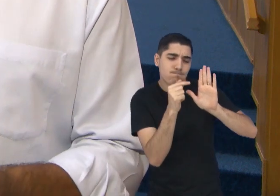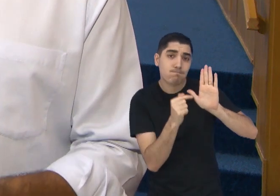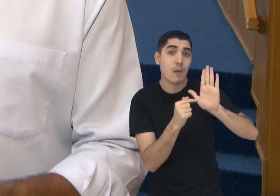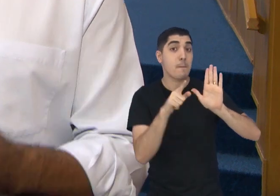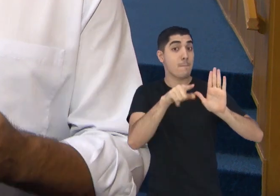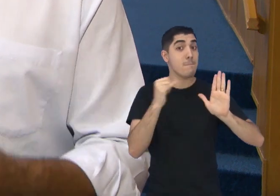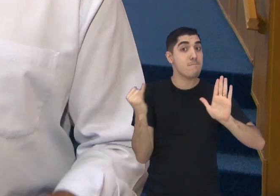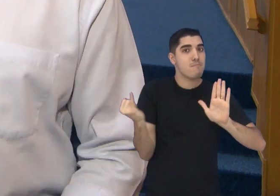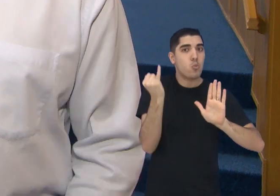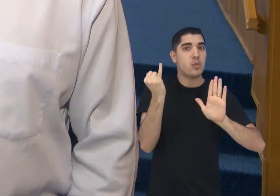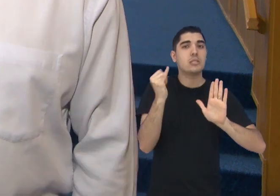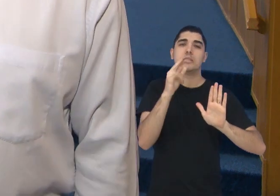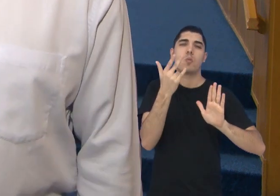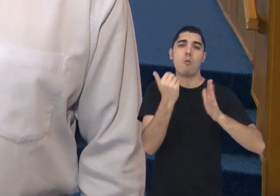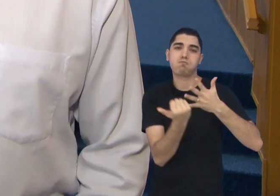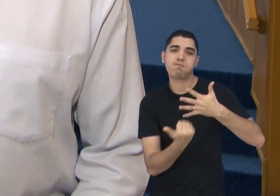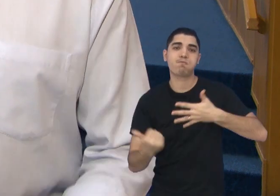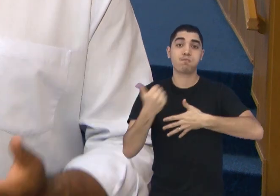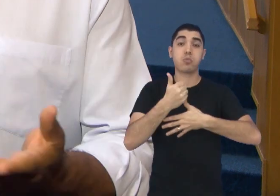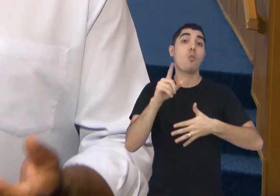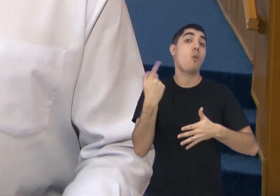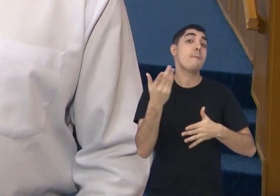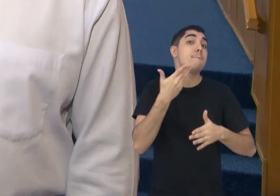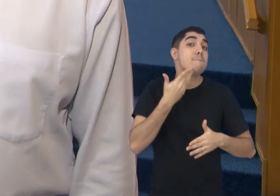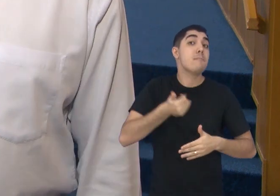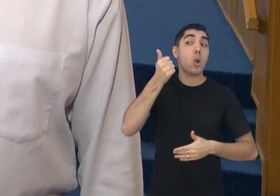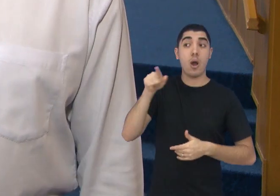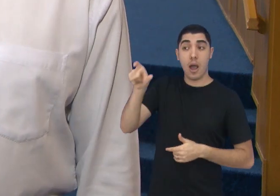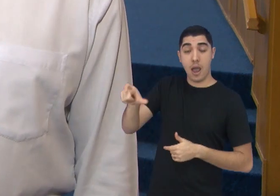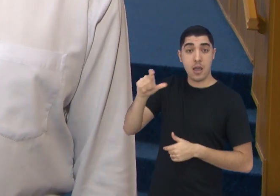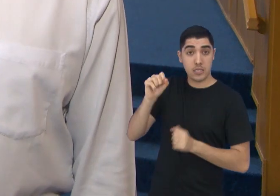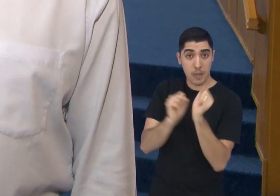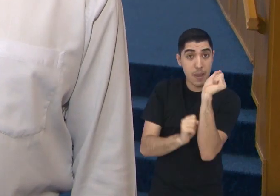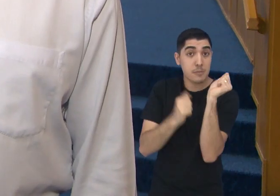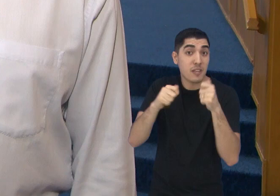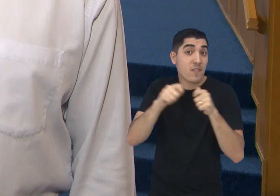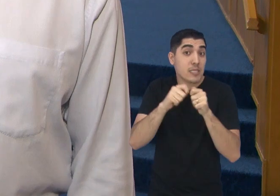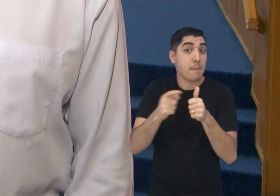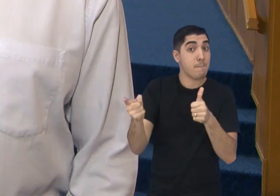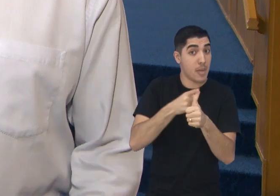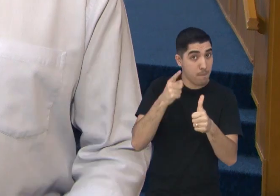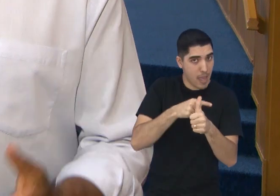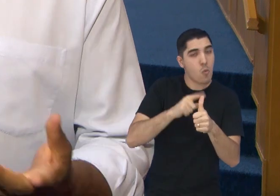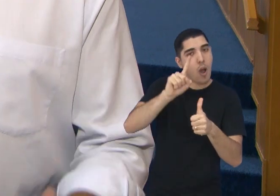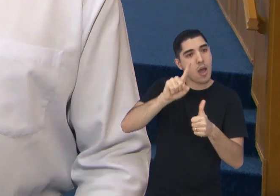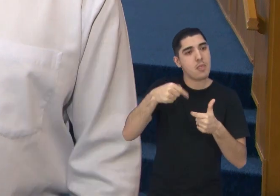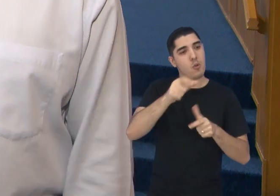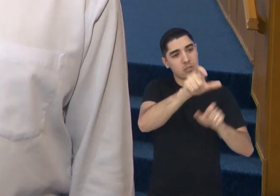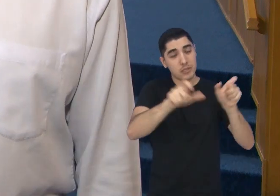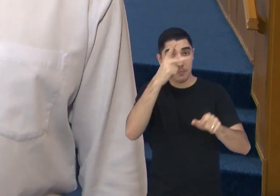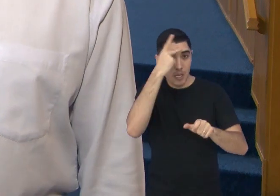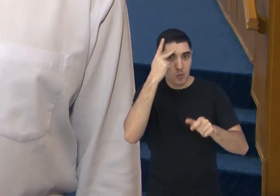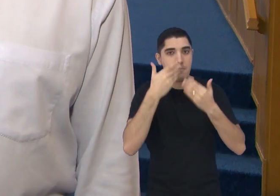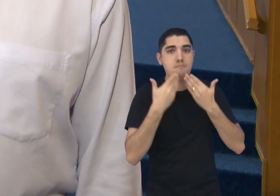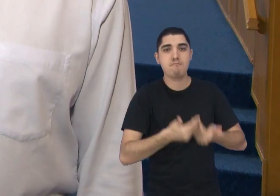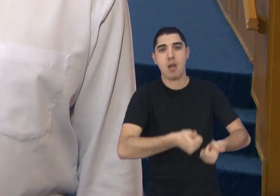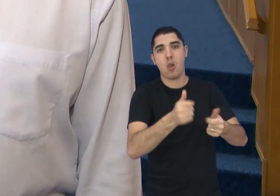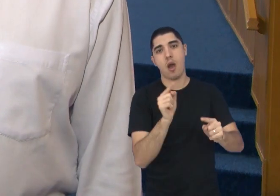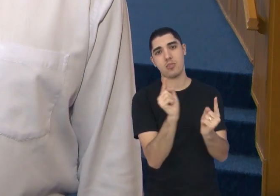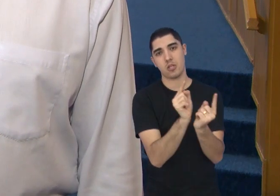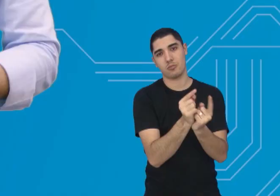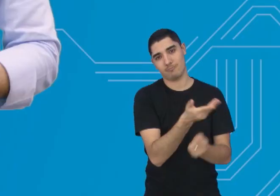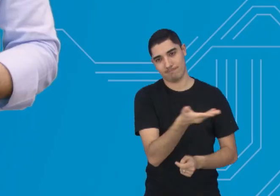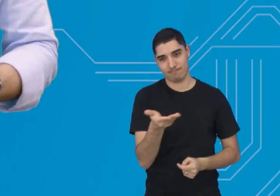prioridades que nós queremos que a Sabesp possa fazer para que o nosso cidadão joseense seja melhor atendido pela